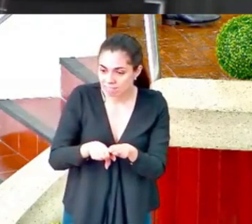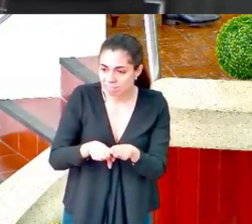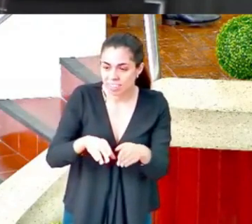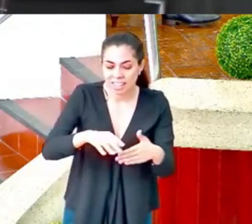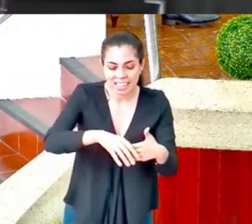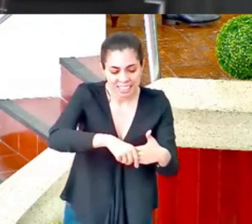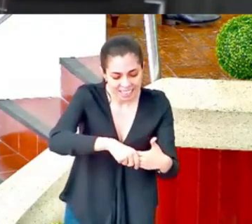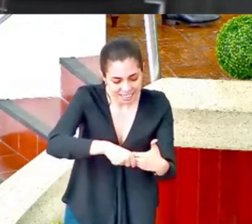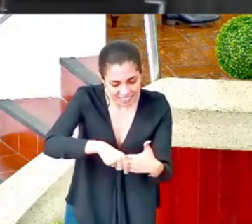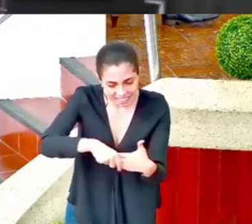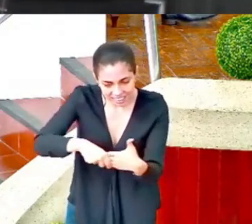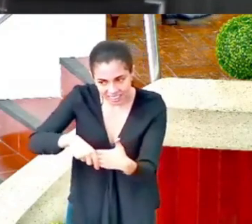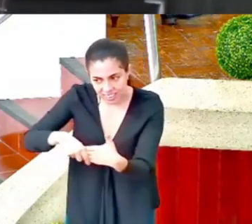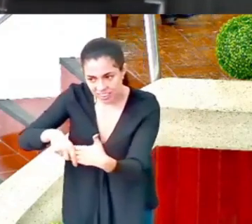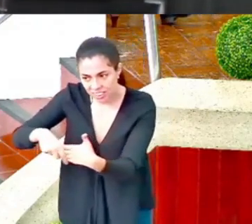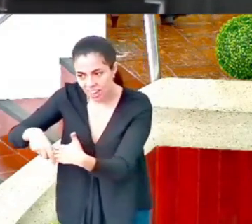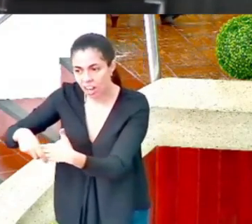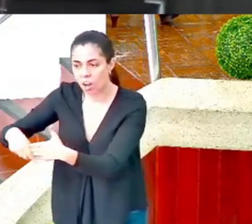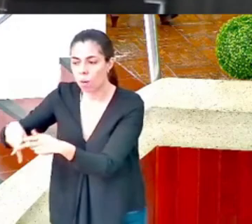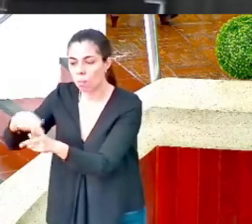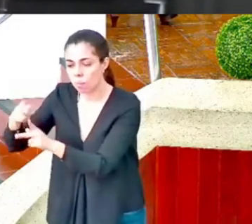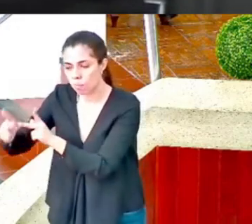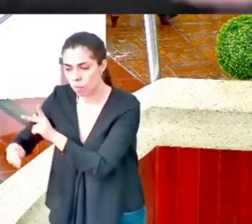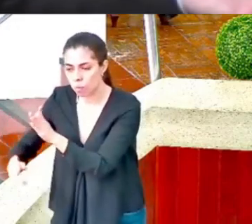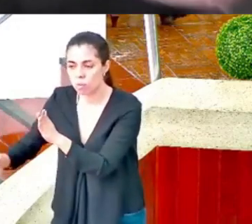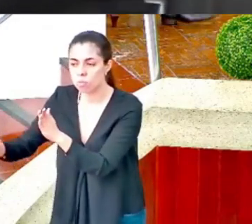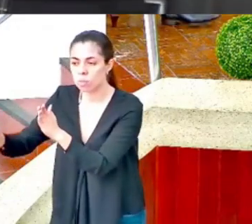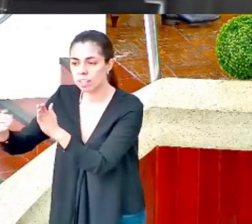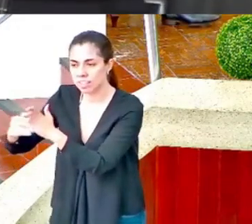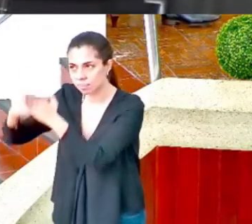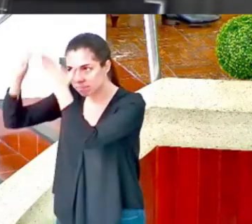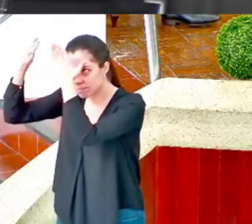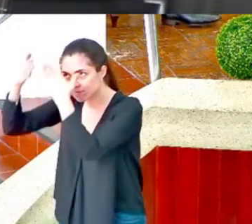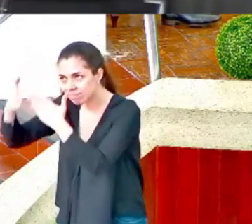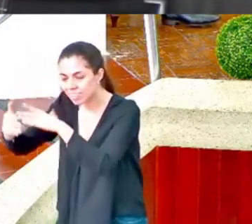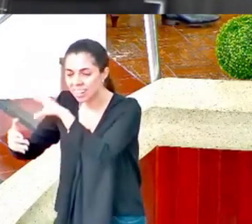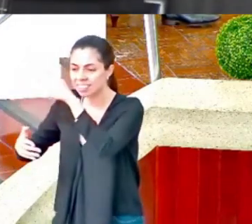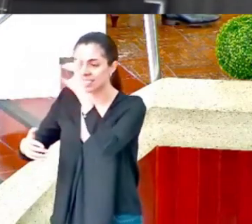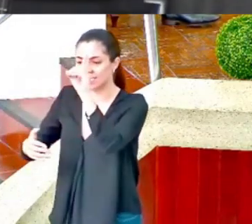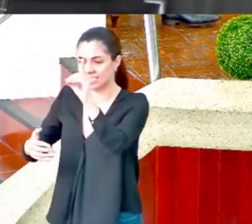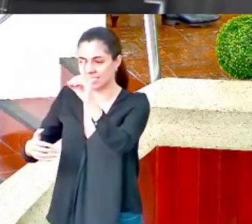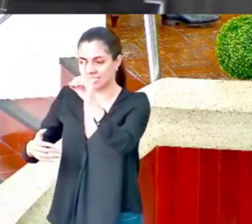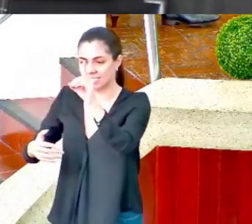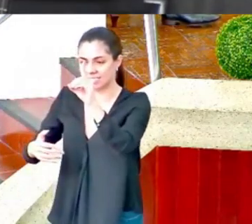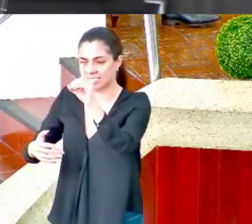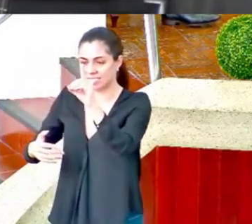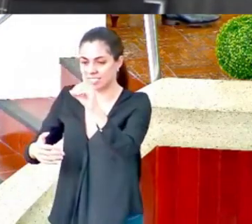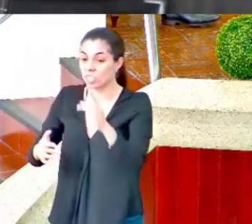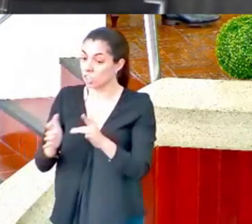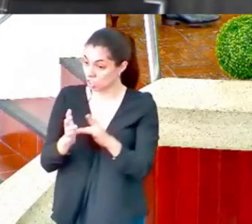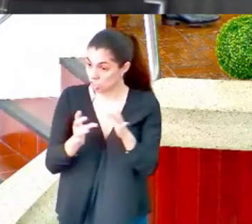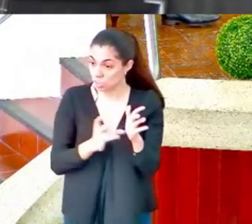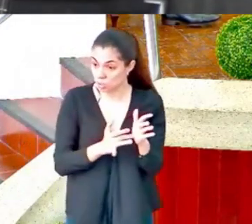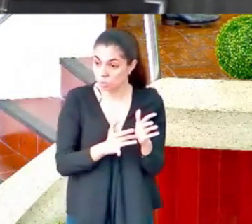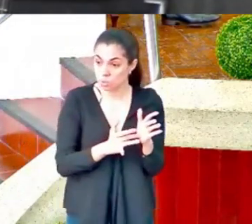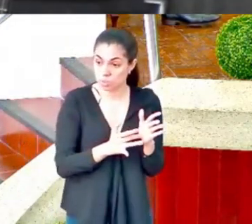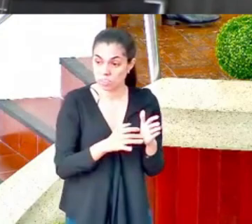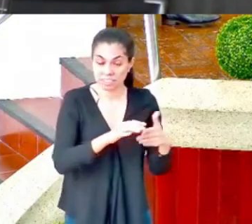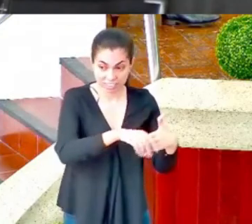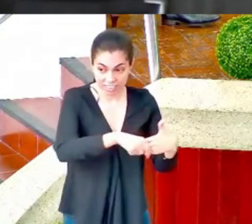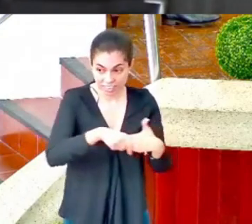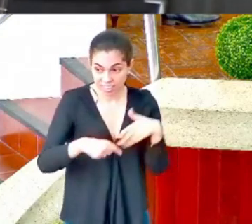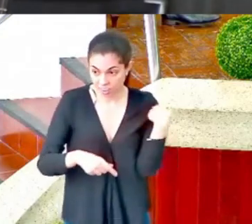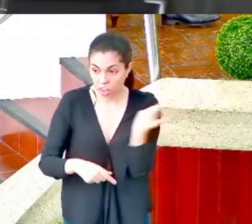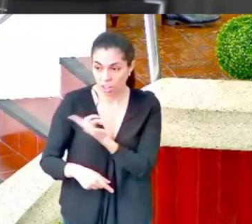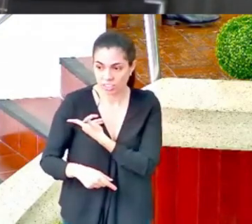vinda do próprio Josias. A história consta, não está aqui, que há 300 anos antes dessa reforma, um profeta anônimo chegou para